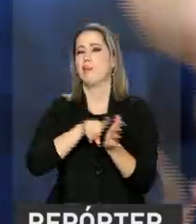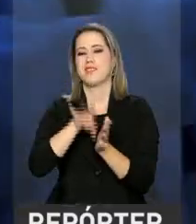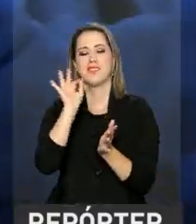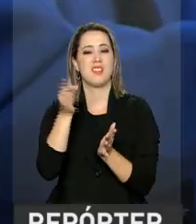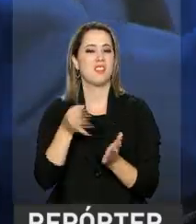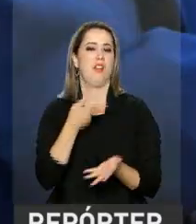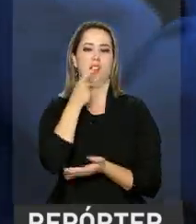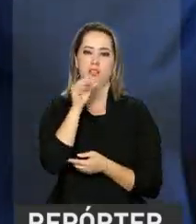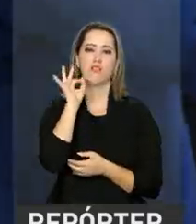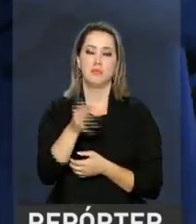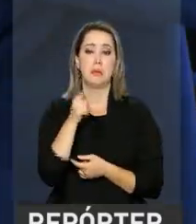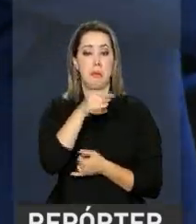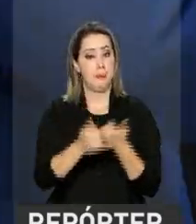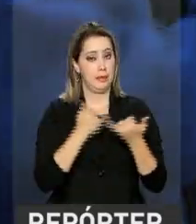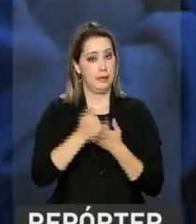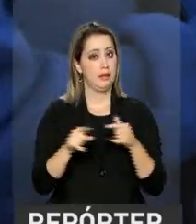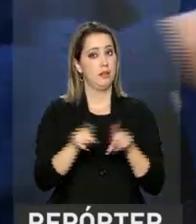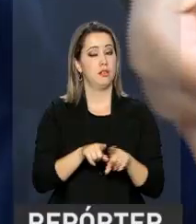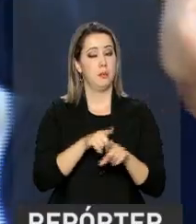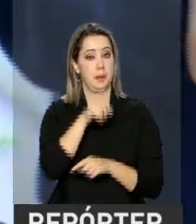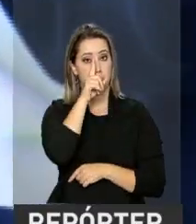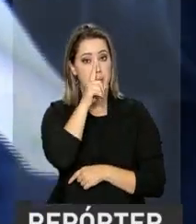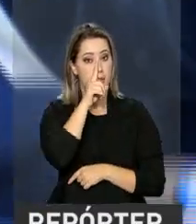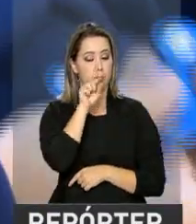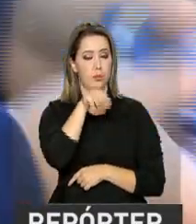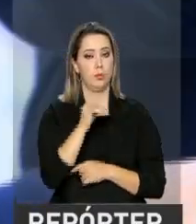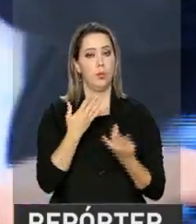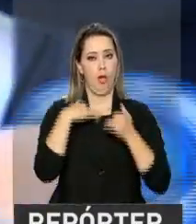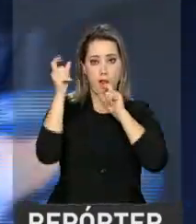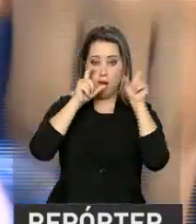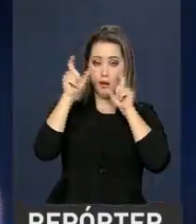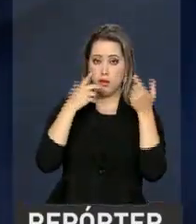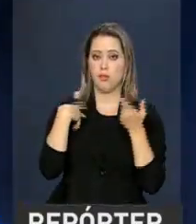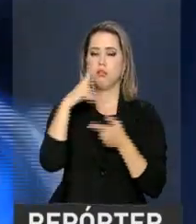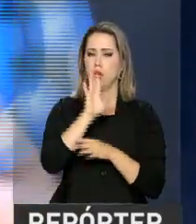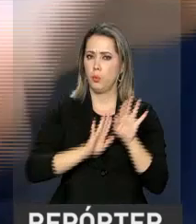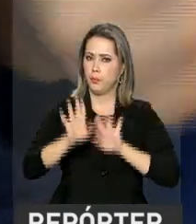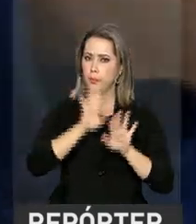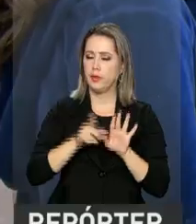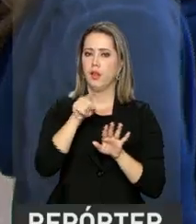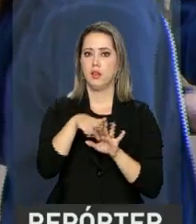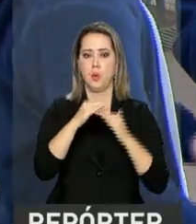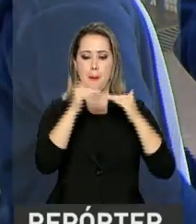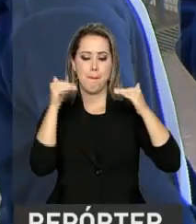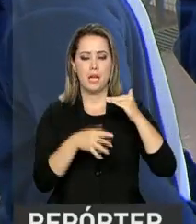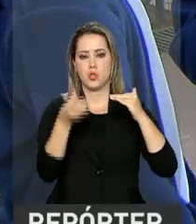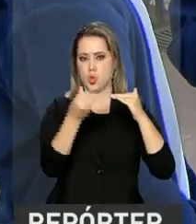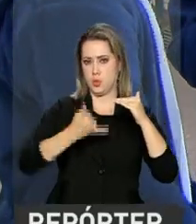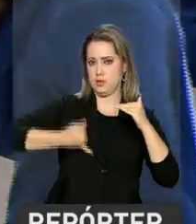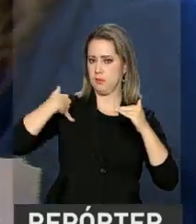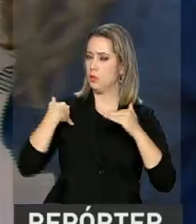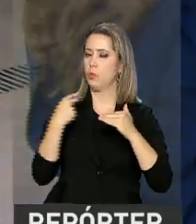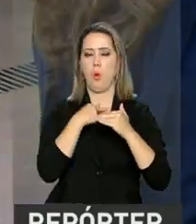Além disso, essa brincadeira também pode trazer riscos. E o Inmetro alerta, o hand spinner não é indicado para crianças